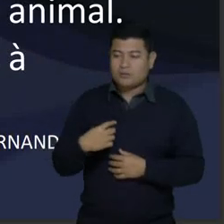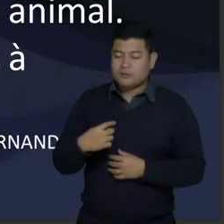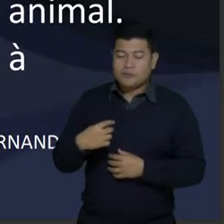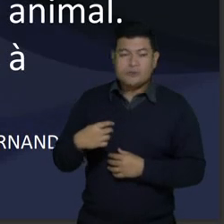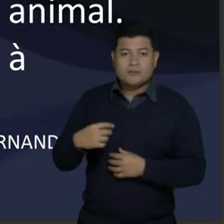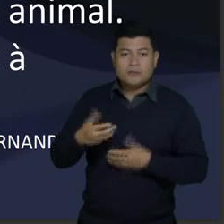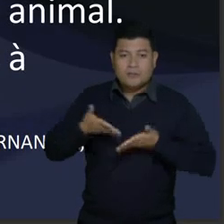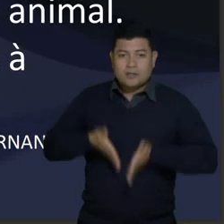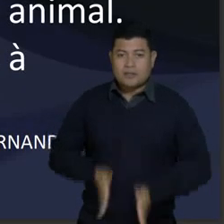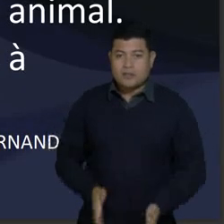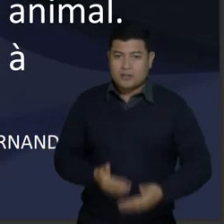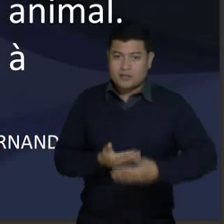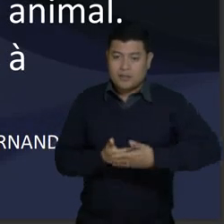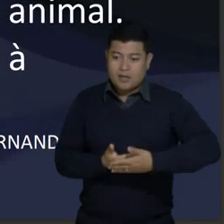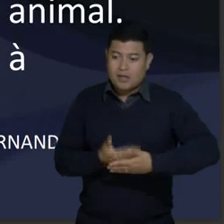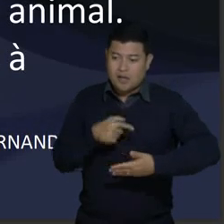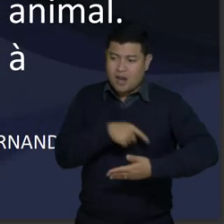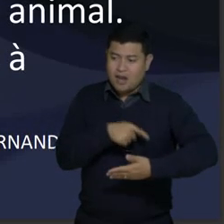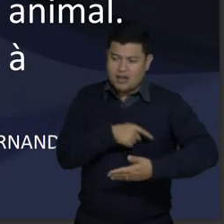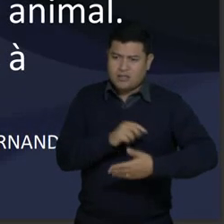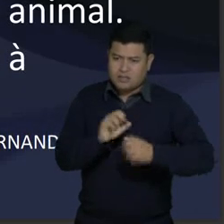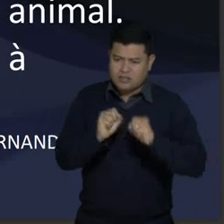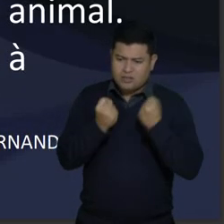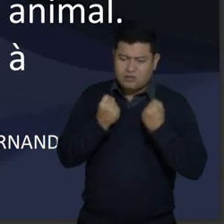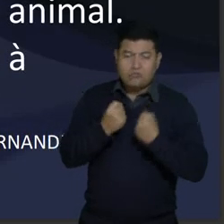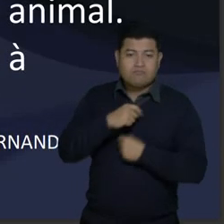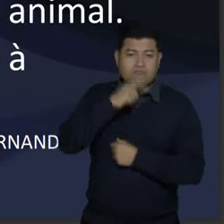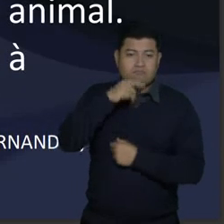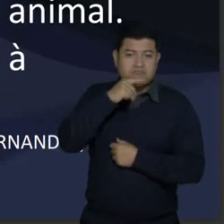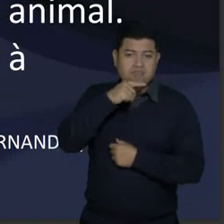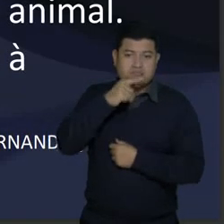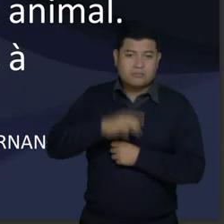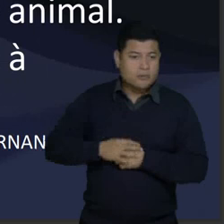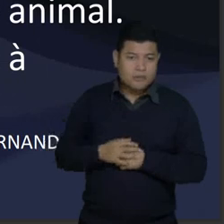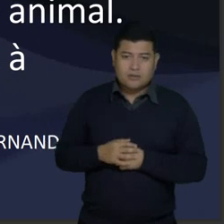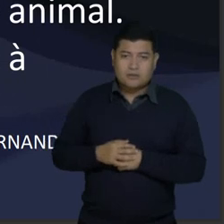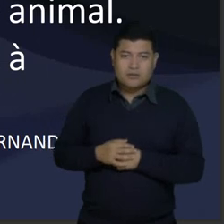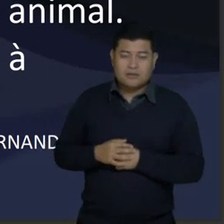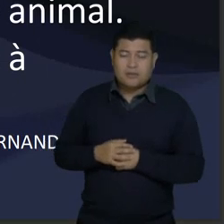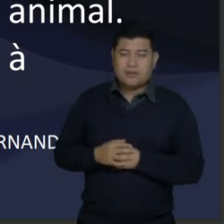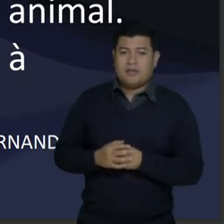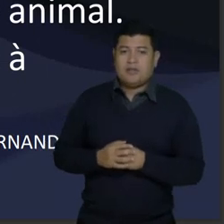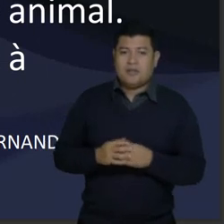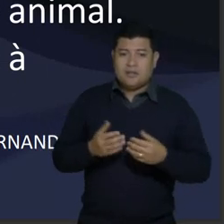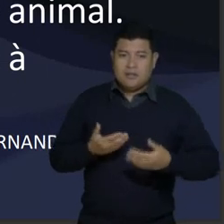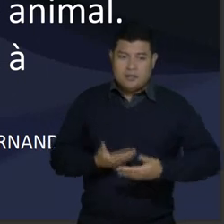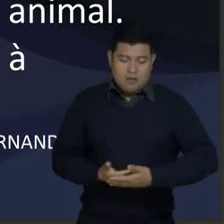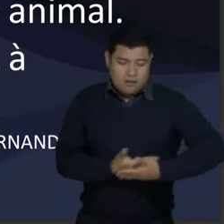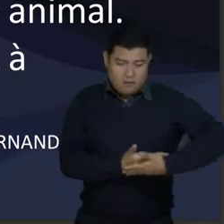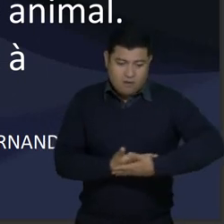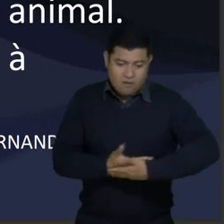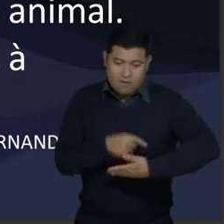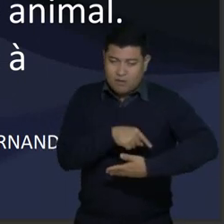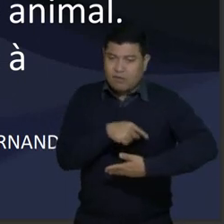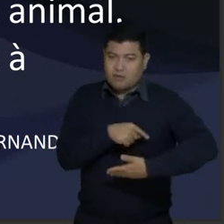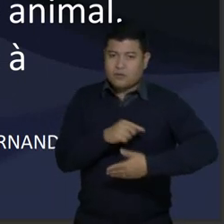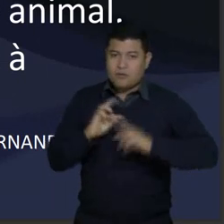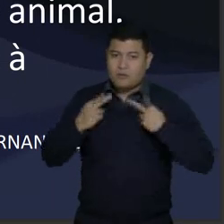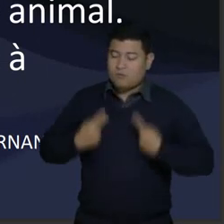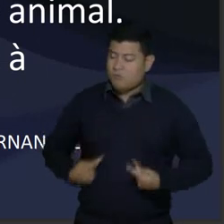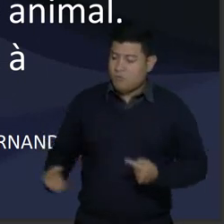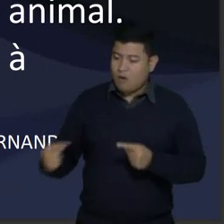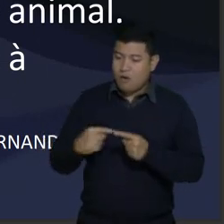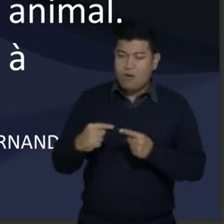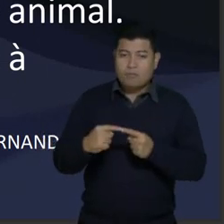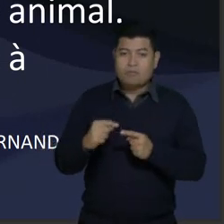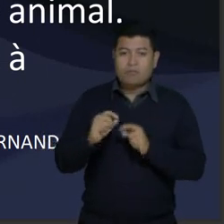os mais da espécie animal o filhote humano se faz humano graças